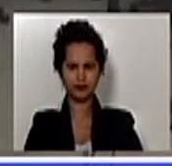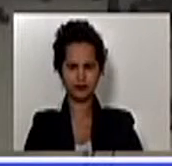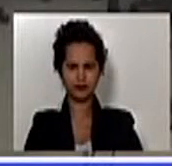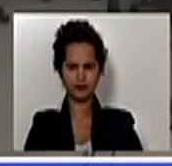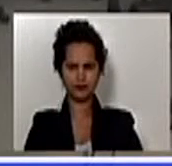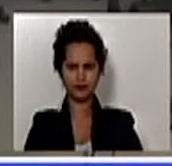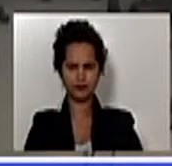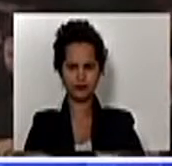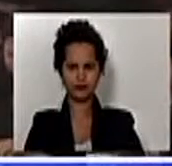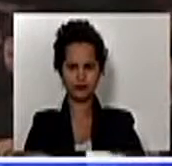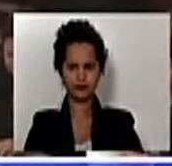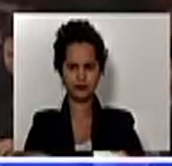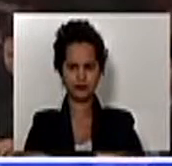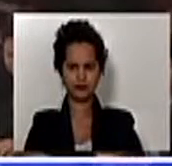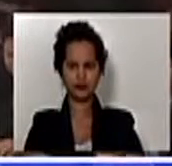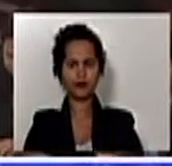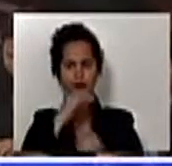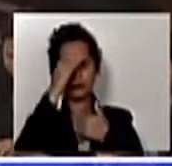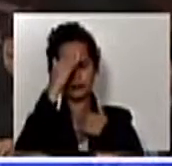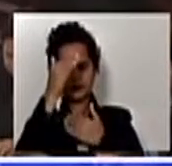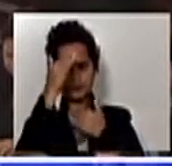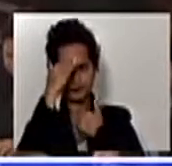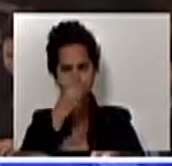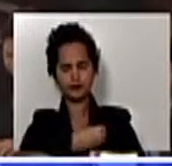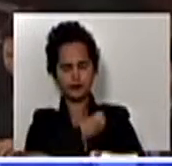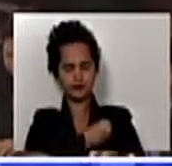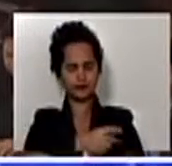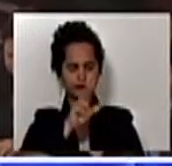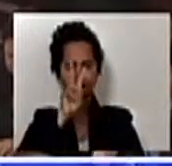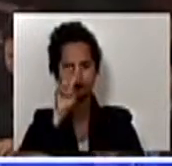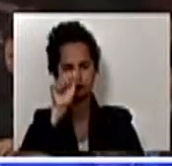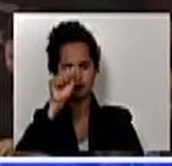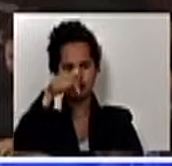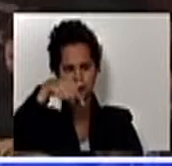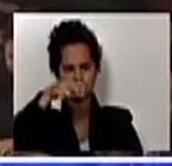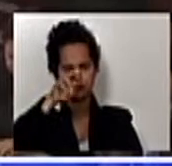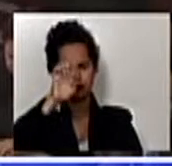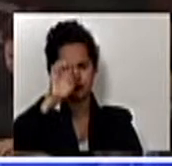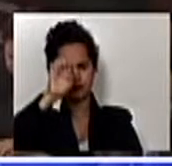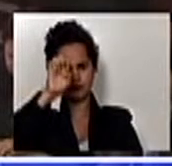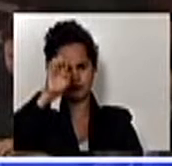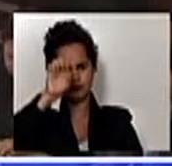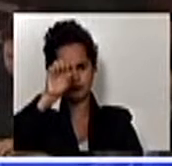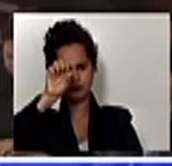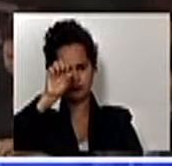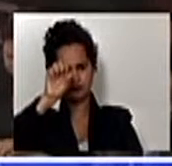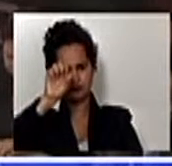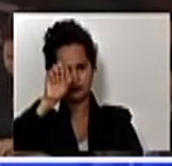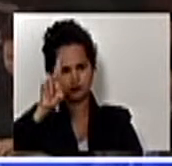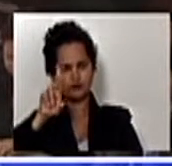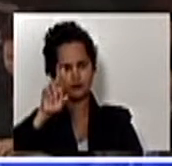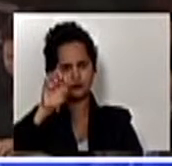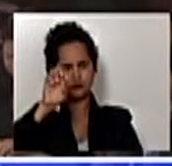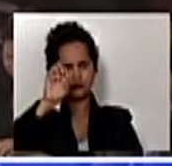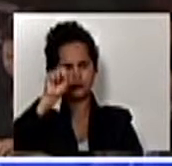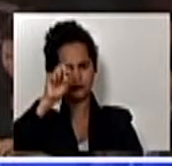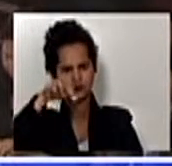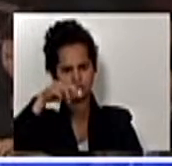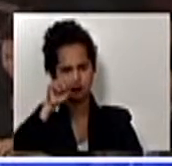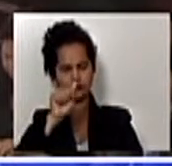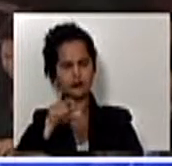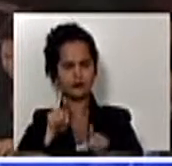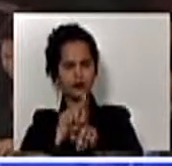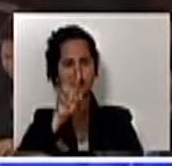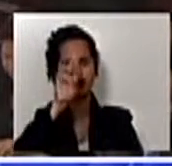Gostaria de agradecer também a presença de Wagner Sena, gerente de orçamento da CEPLAG, Renata Lúcio, supervisor